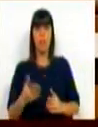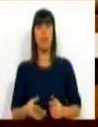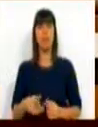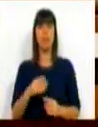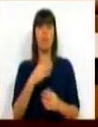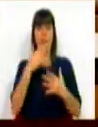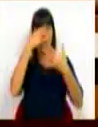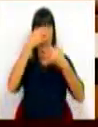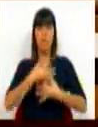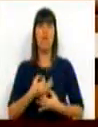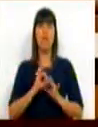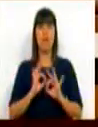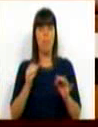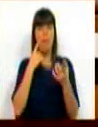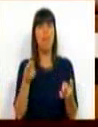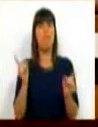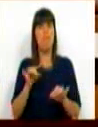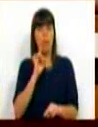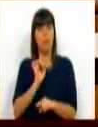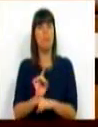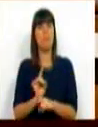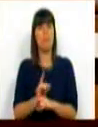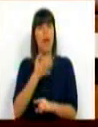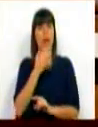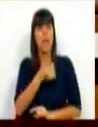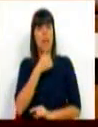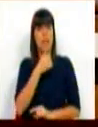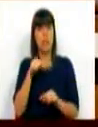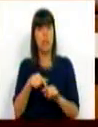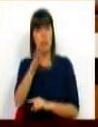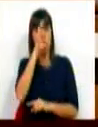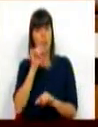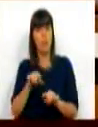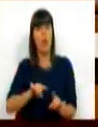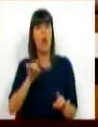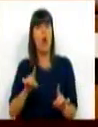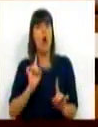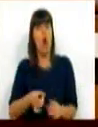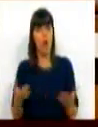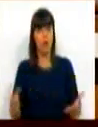e de formalidade, deverá voltar a estar quando deliberarmos sobre este Governo.